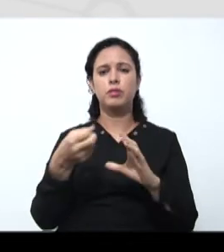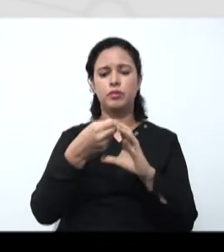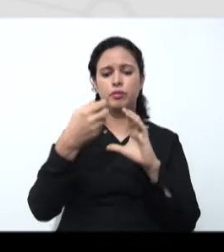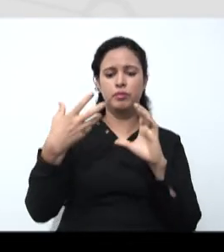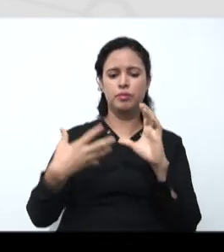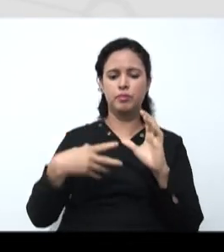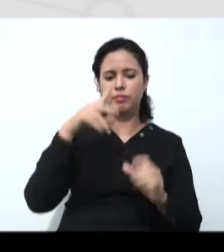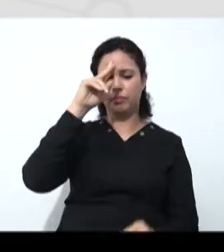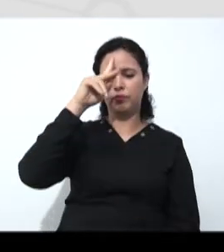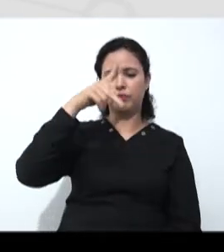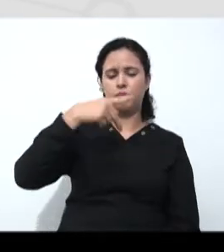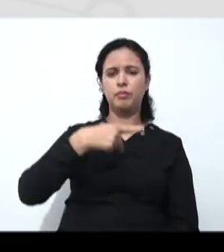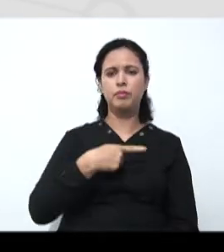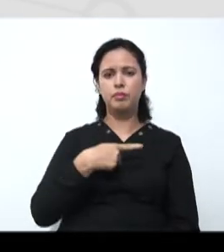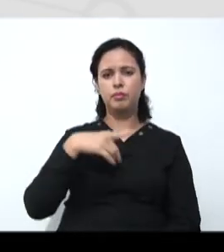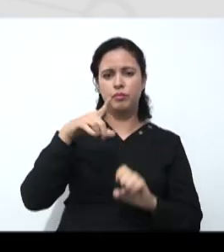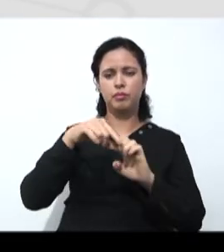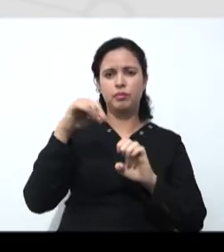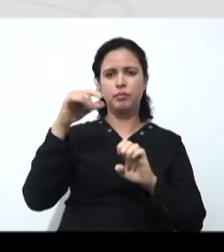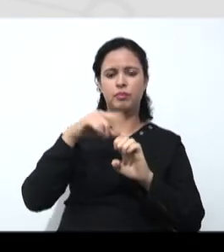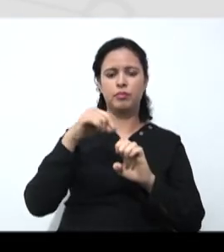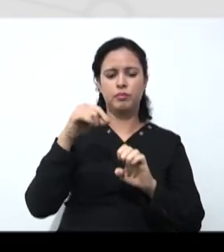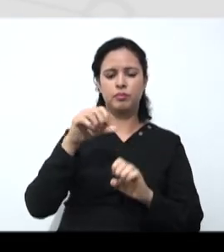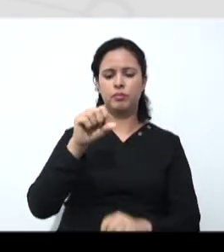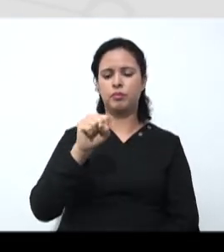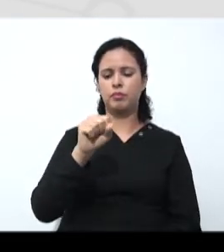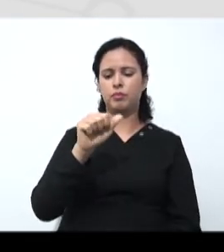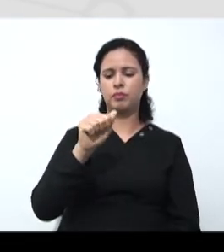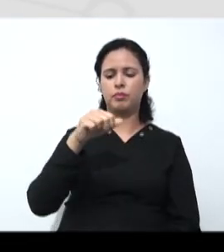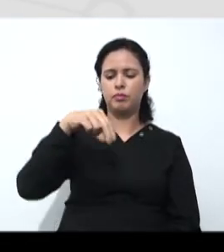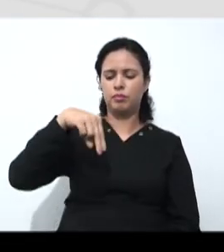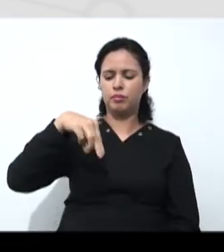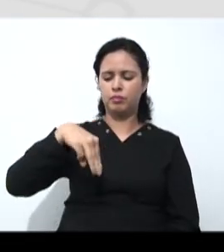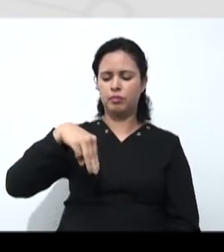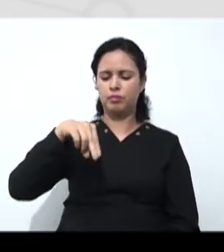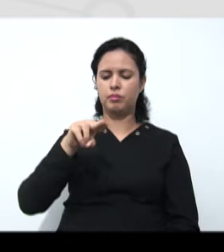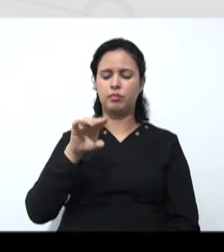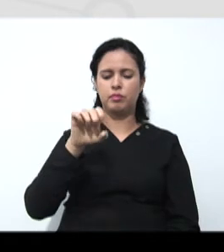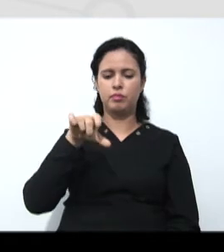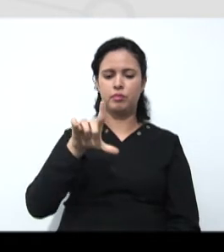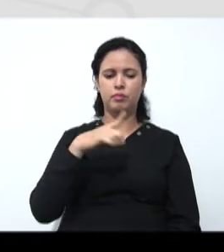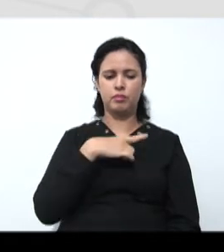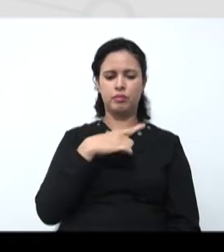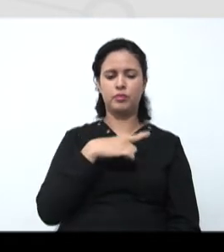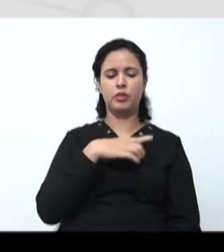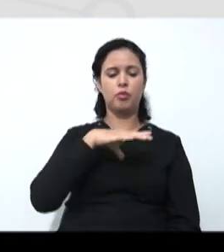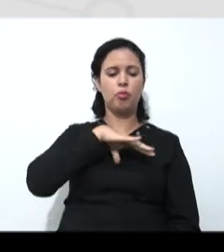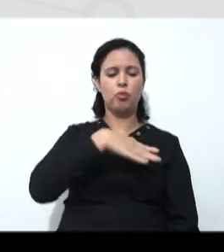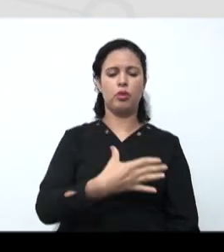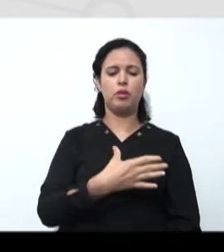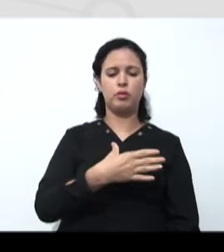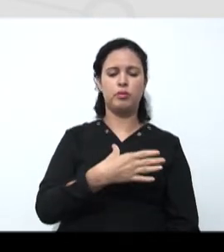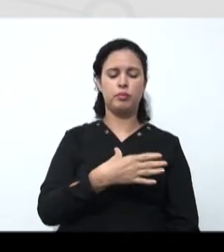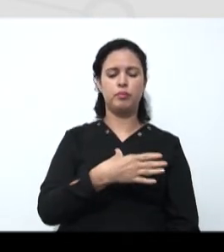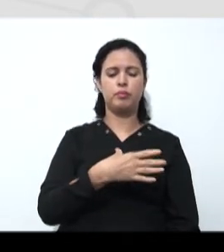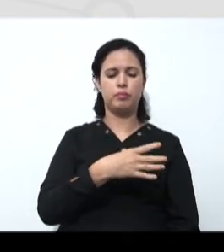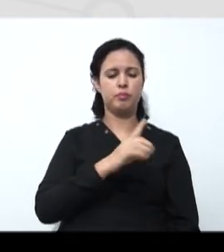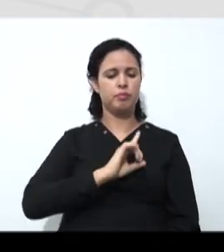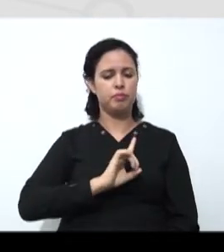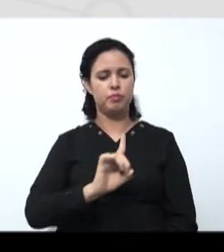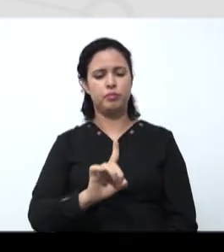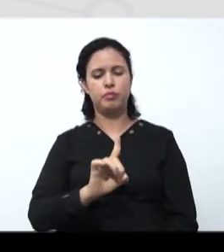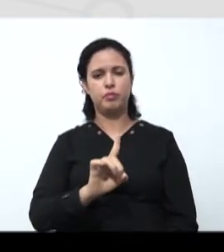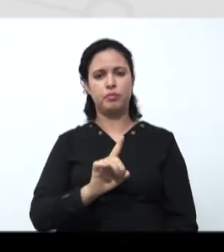características pessoais de empreendedor que o Samuel teve? Então, a gente tem aqui coragem, iniciativa